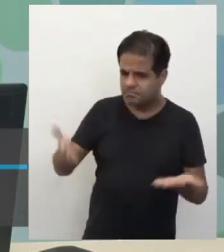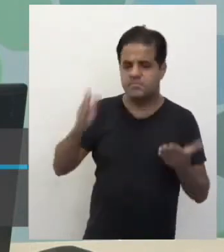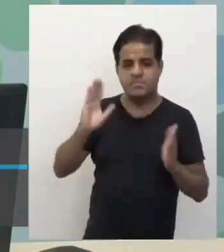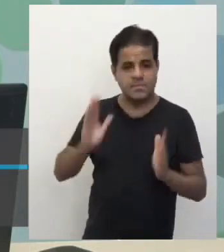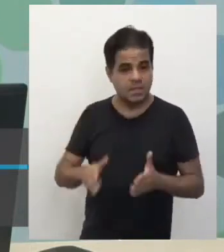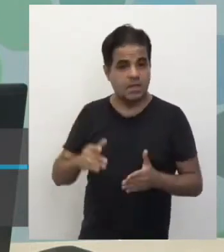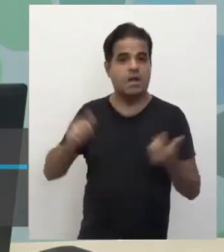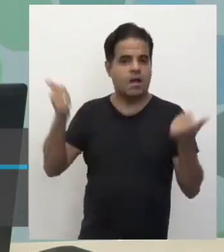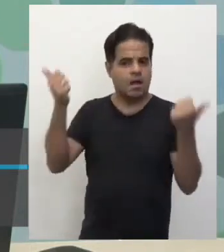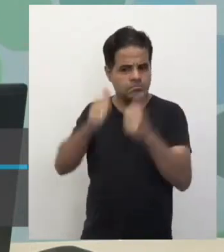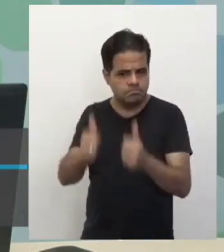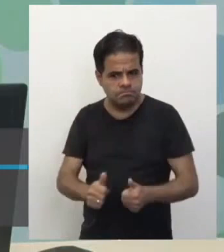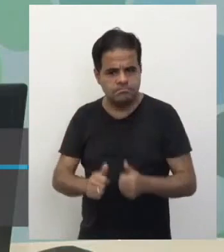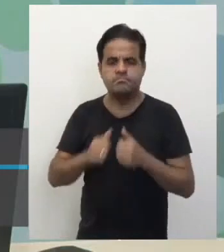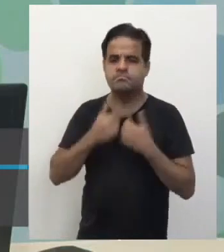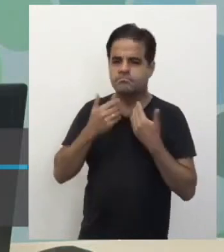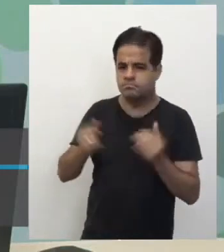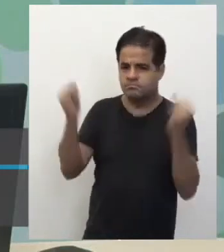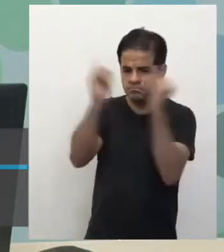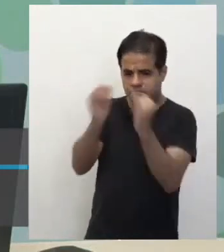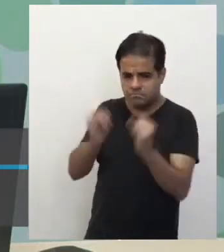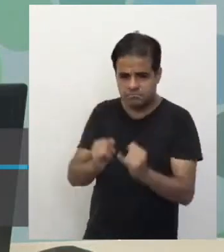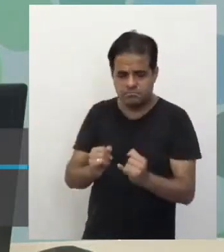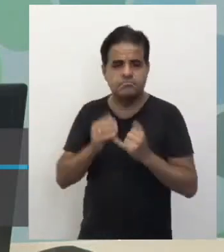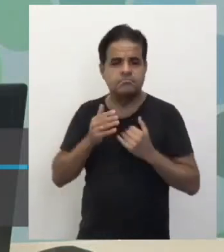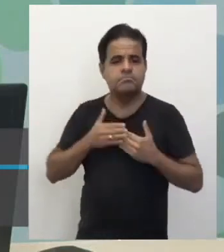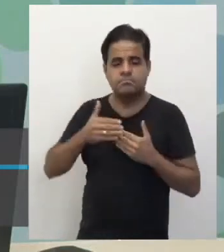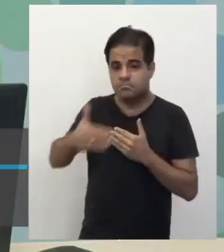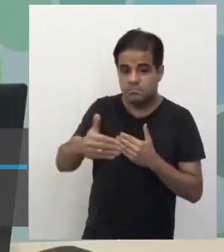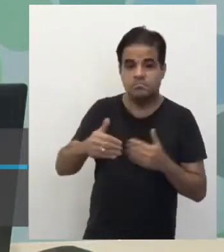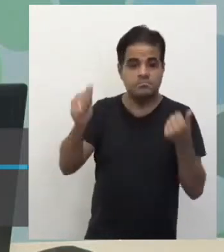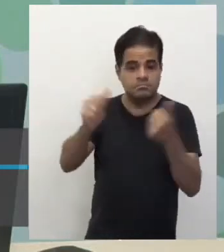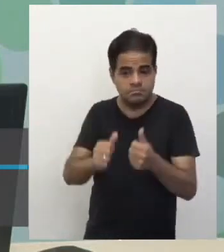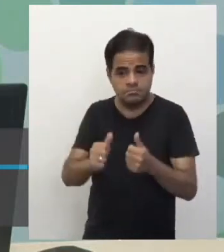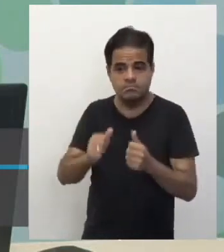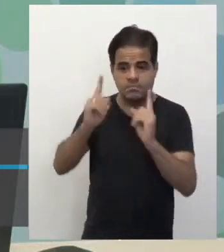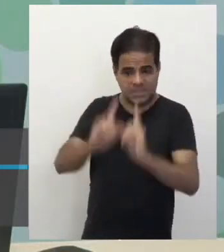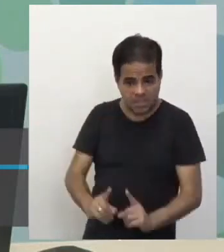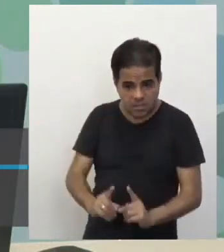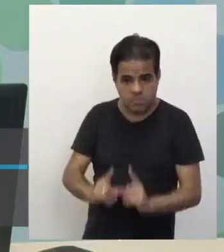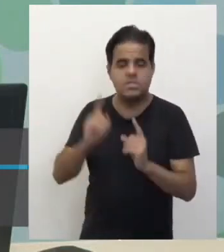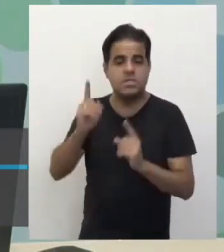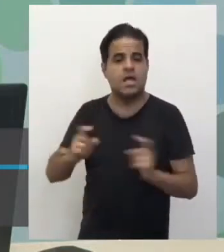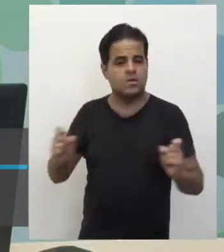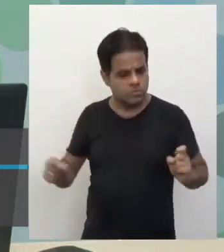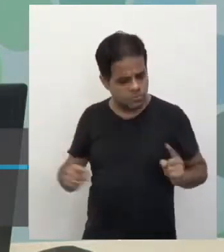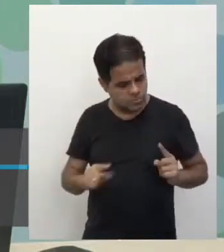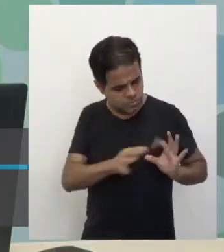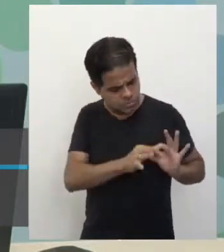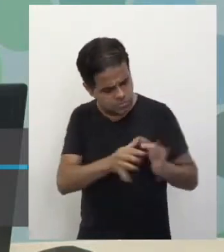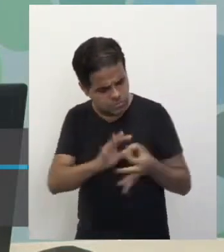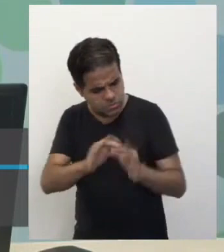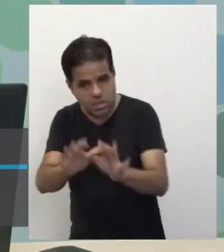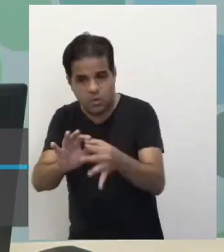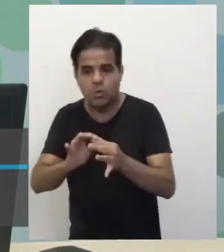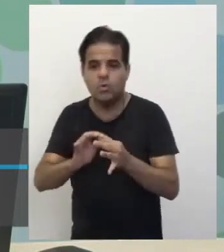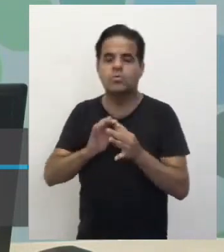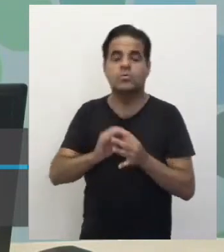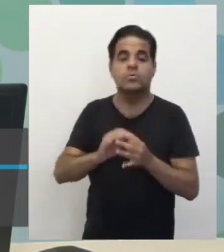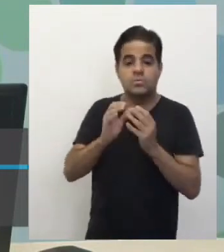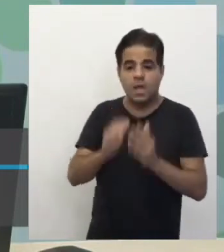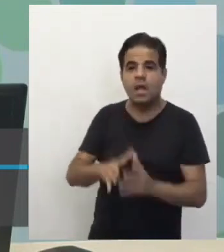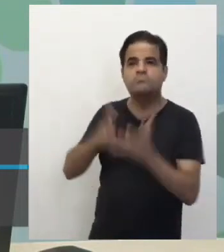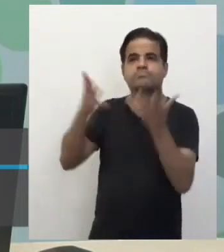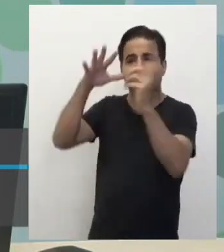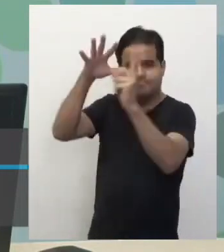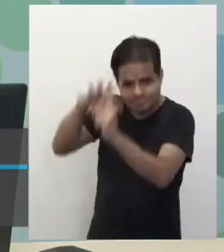só, os deuses da mitologia grega são os deuses do Olimpo, né? Então, se a gente tem os Jogos Olímpicos, são jogos em